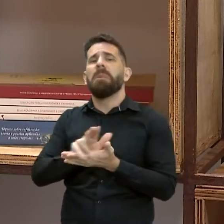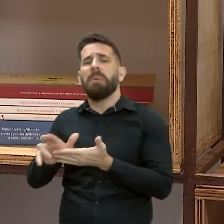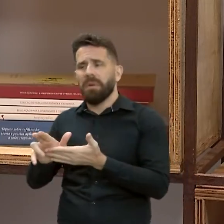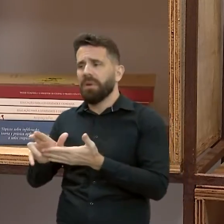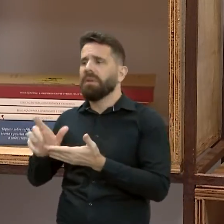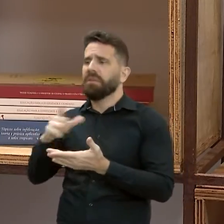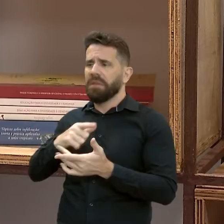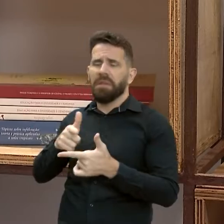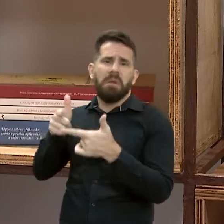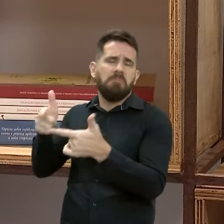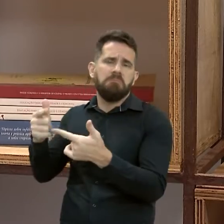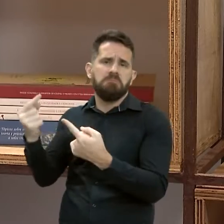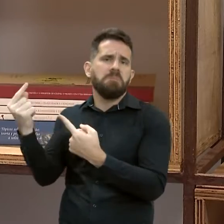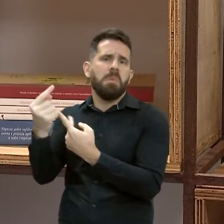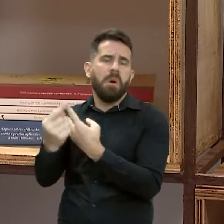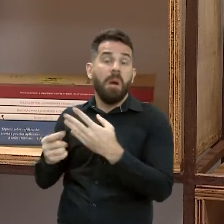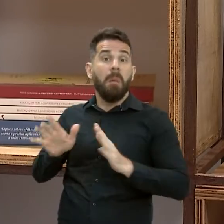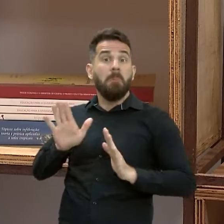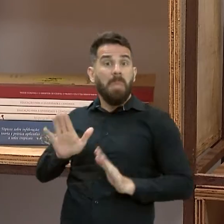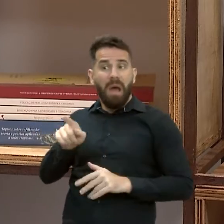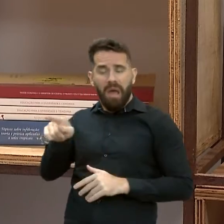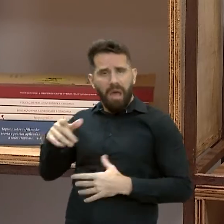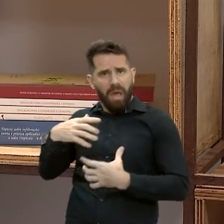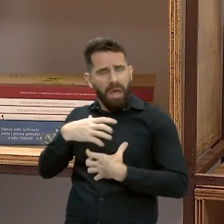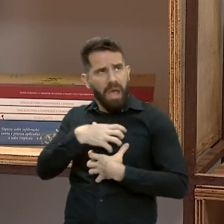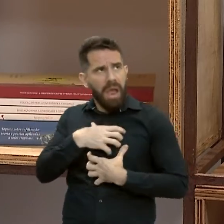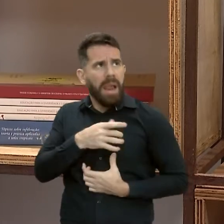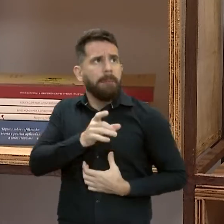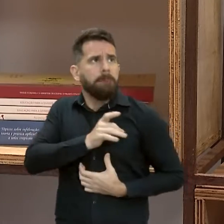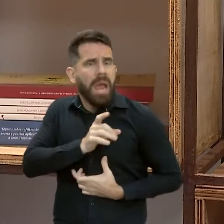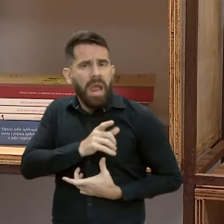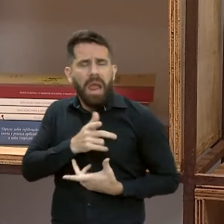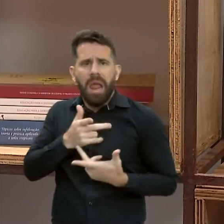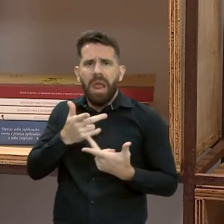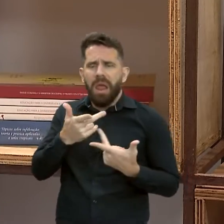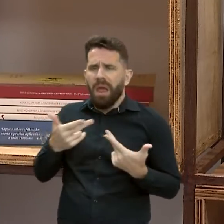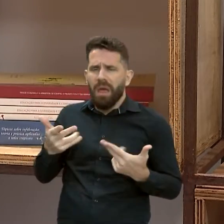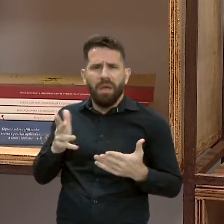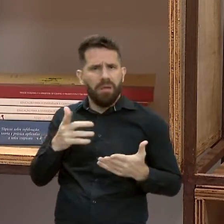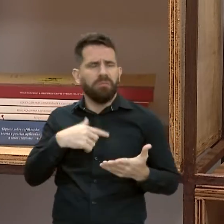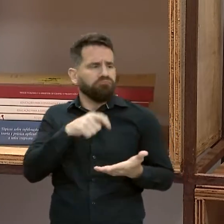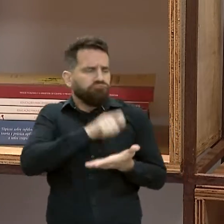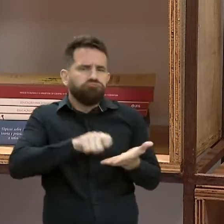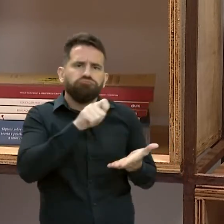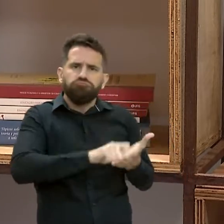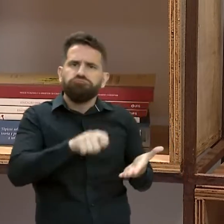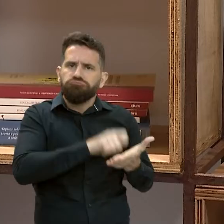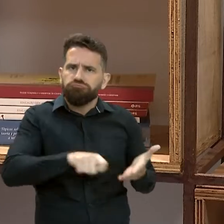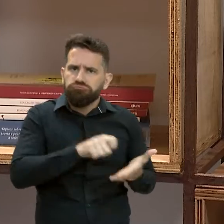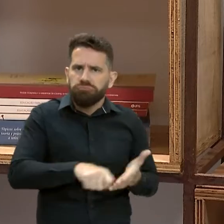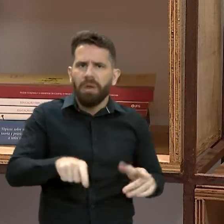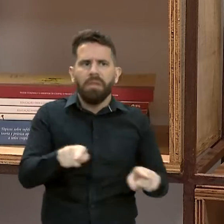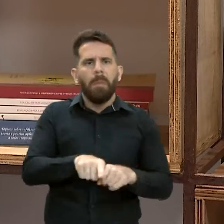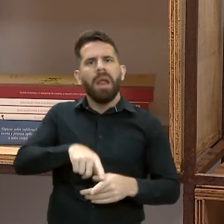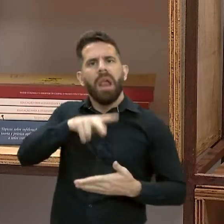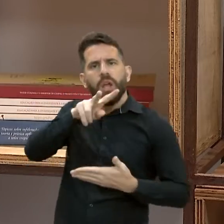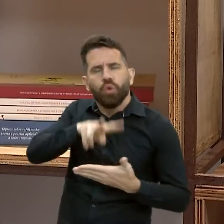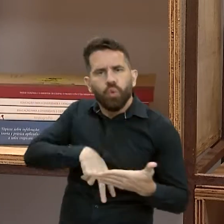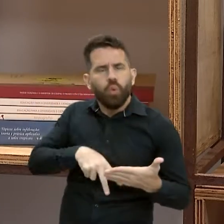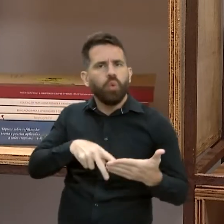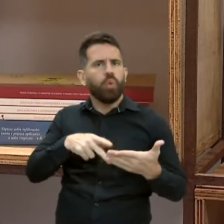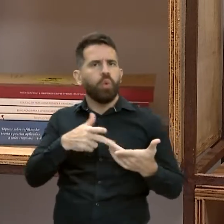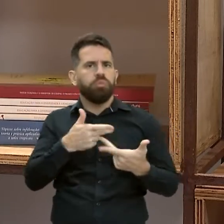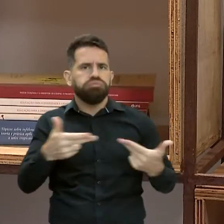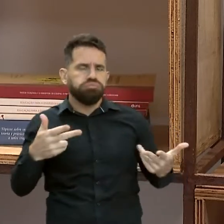isso não a impediu de se aventurar no universo das letras, da leitura, da escrita, embora